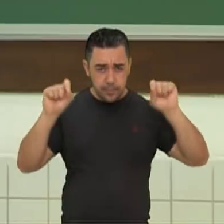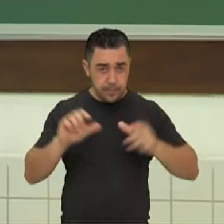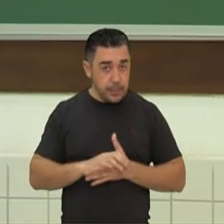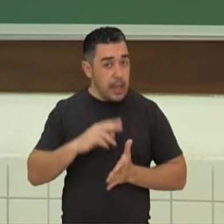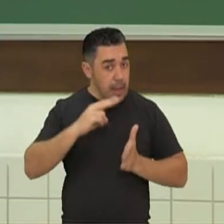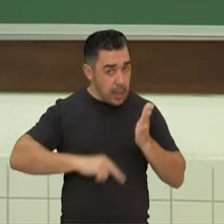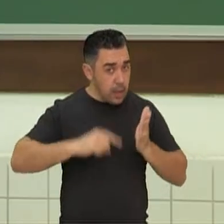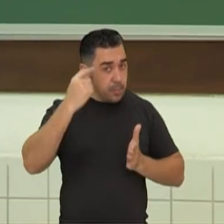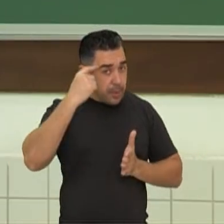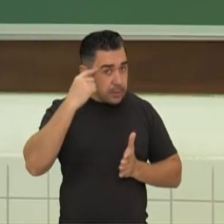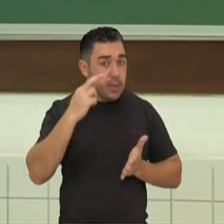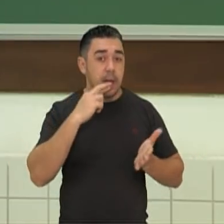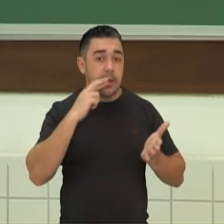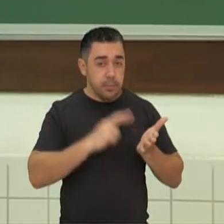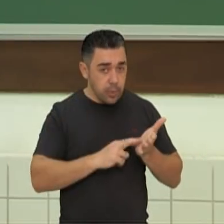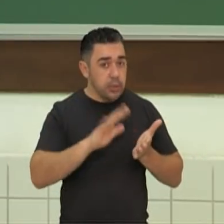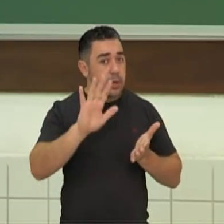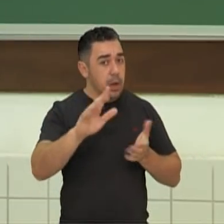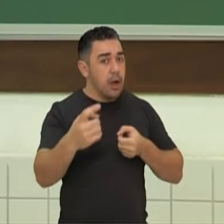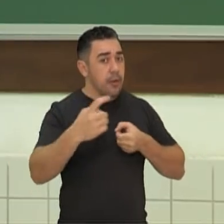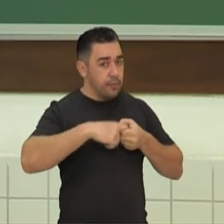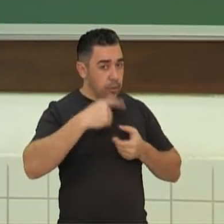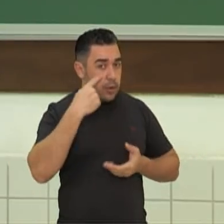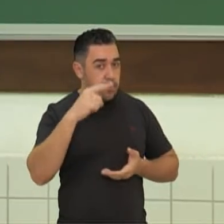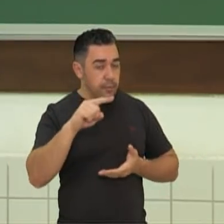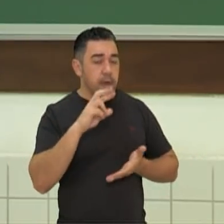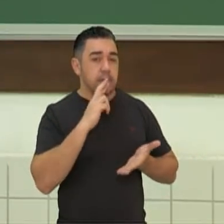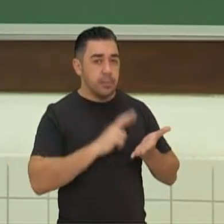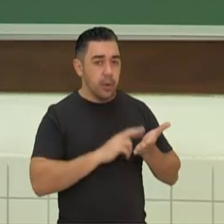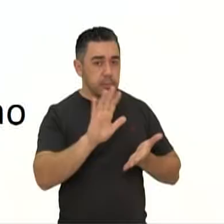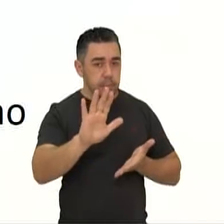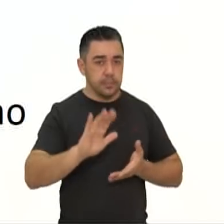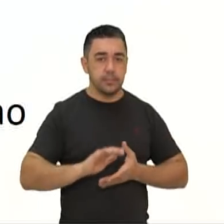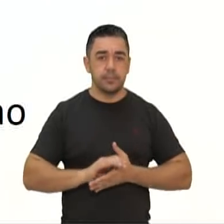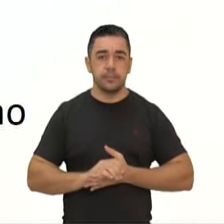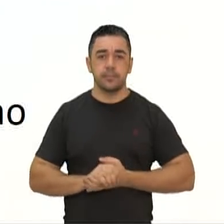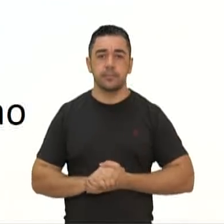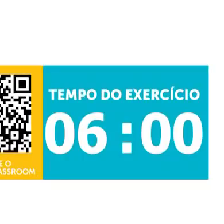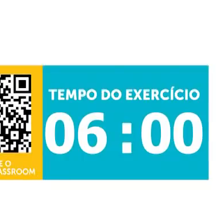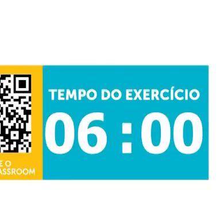leiam, pensem, respondam e nós voltamos em alguns instantes.